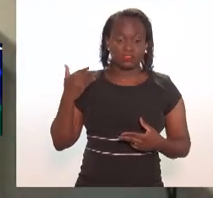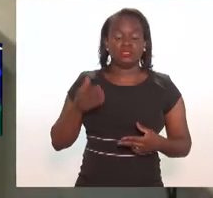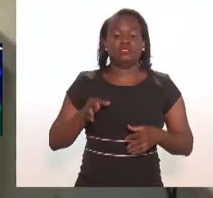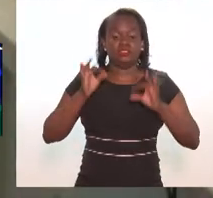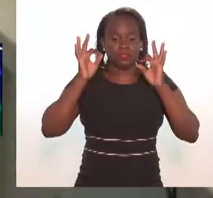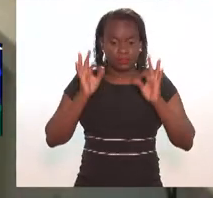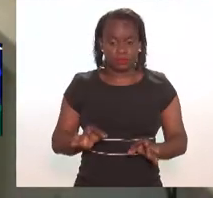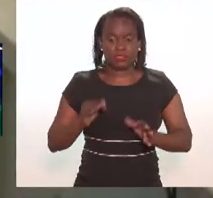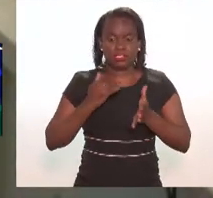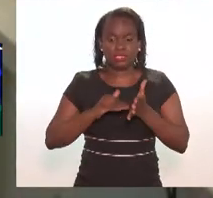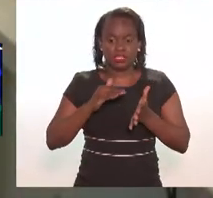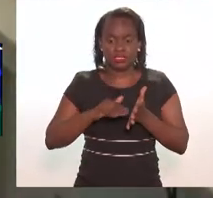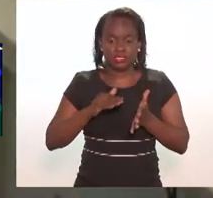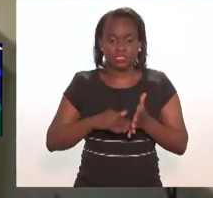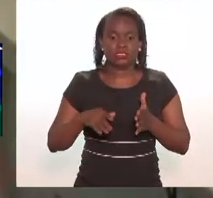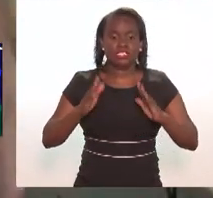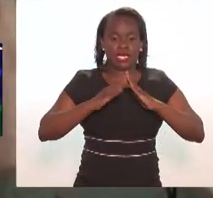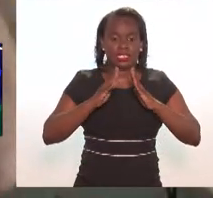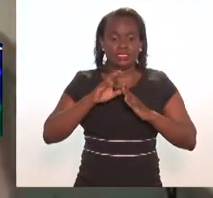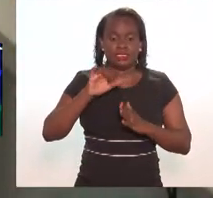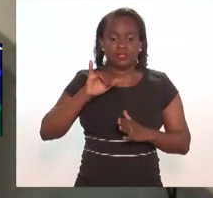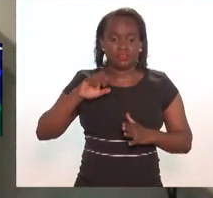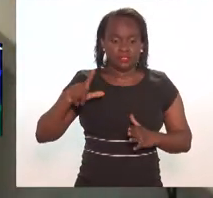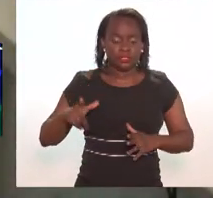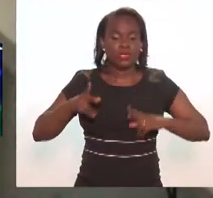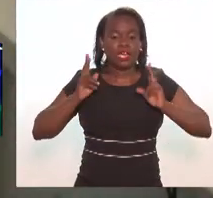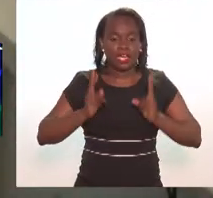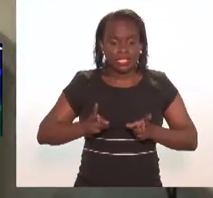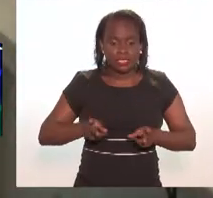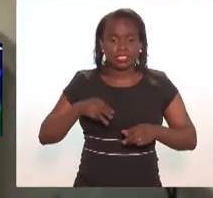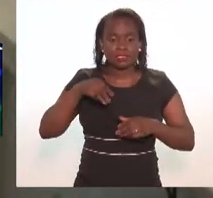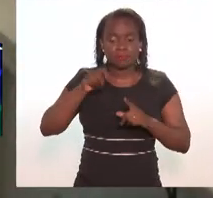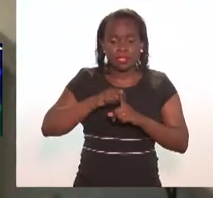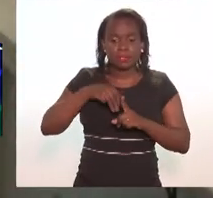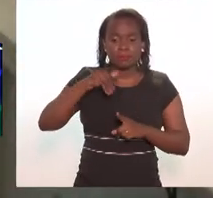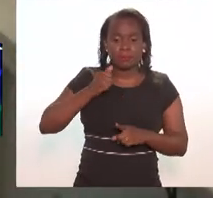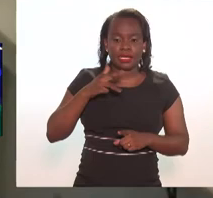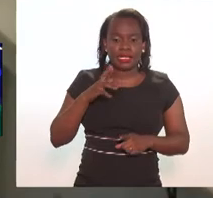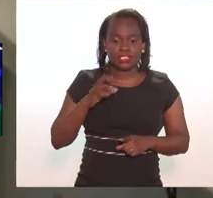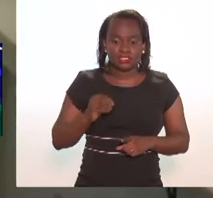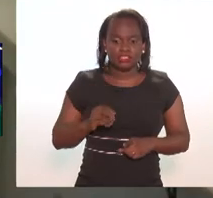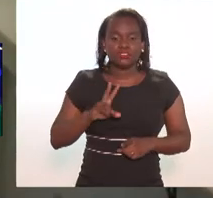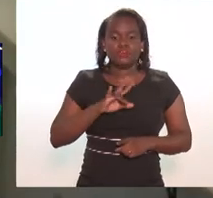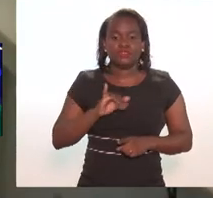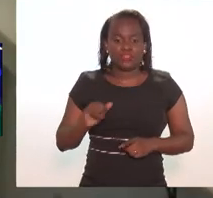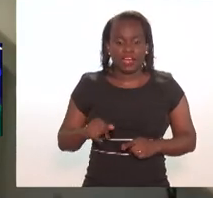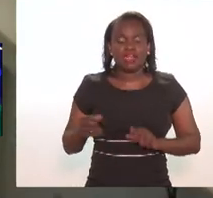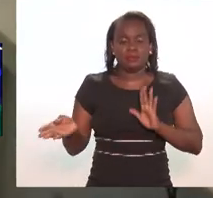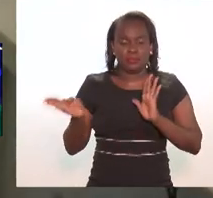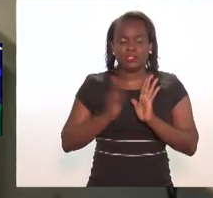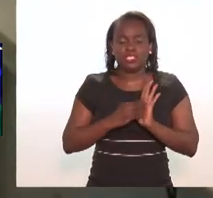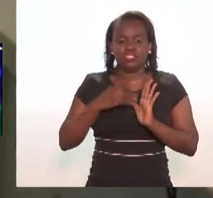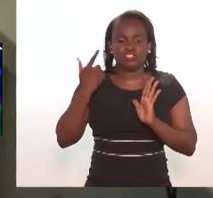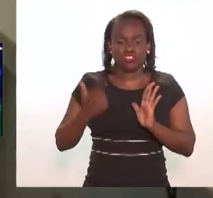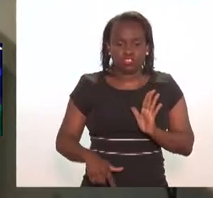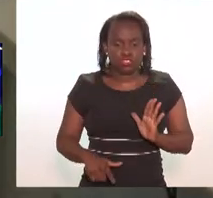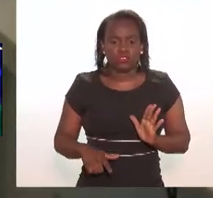afirmou o secretário da Casa Civil que ainda no mês de março ele seria reimplantado,